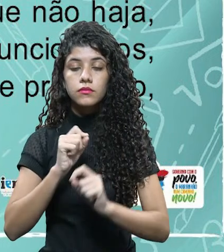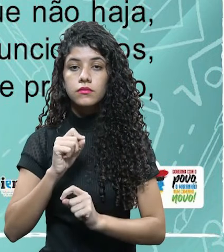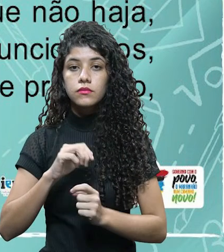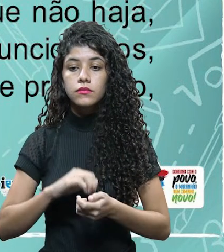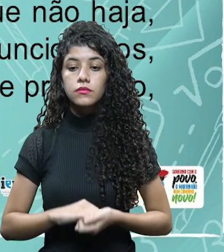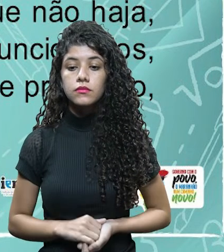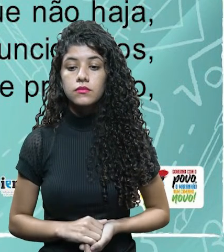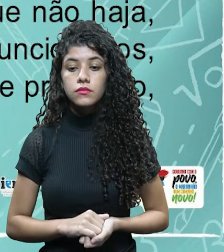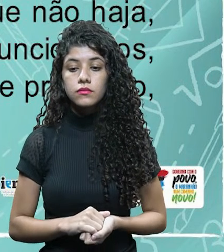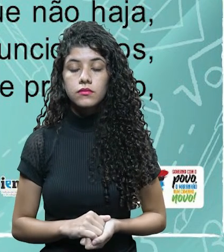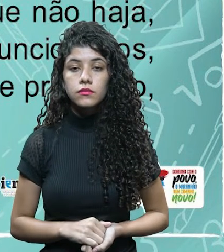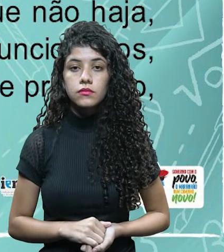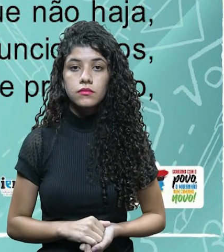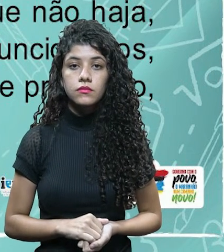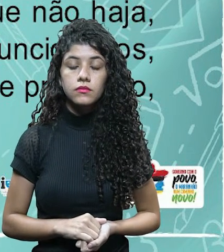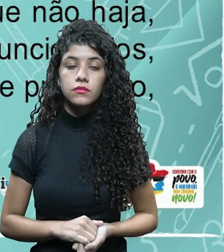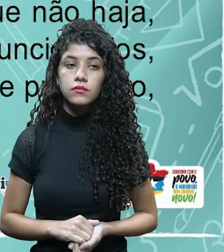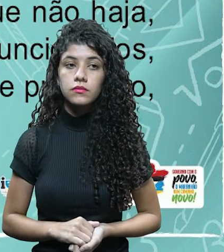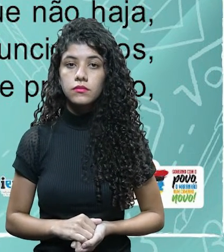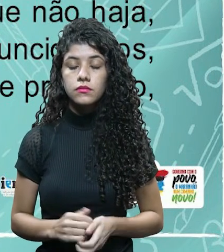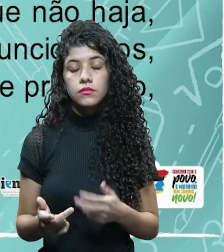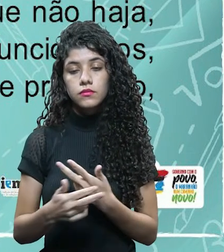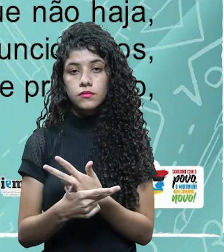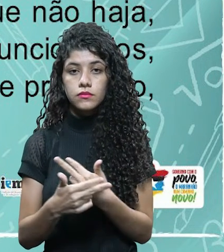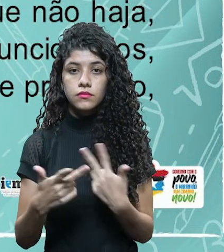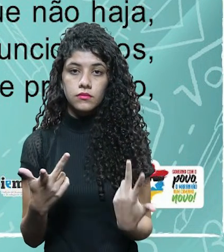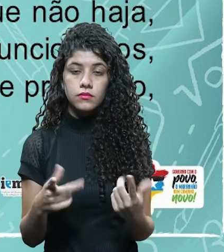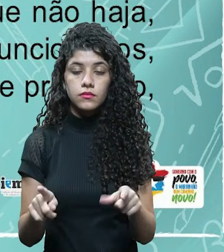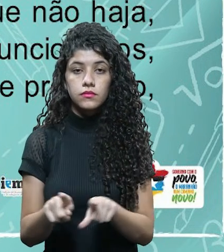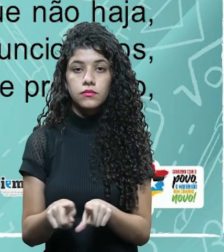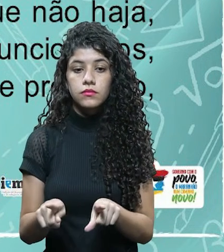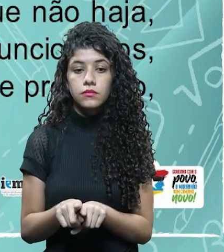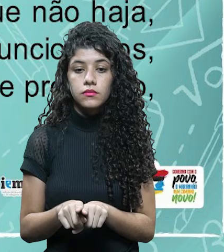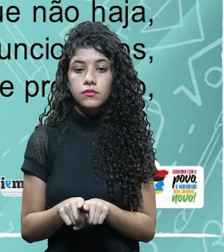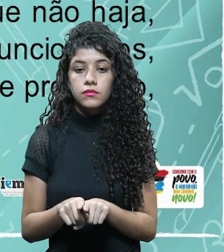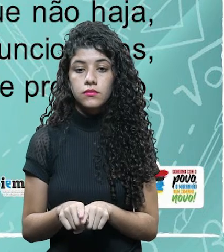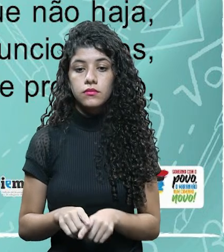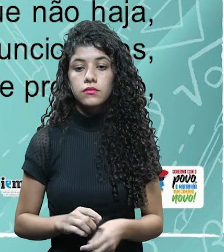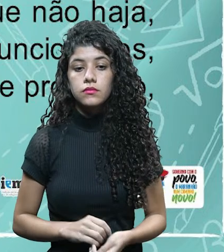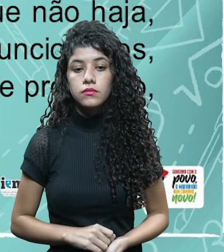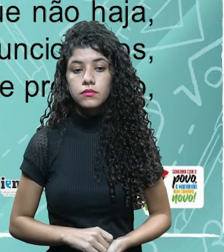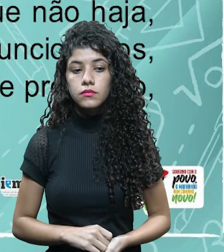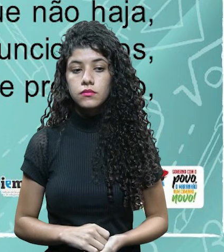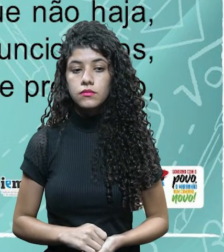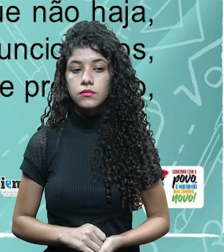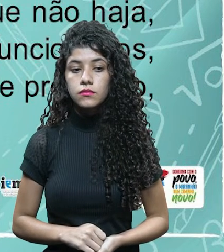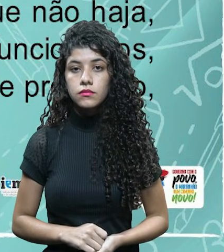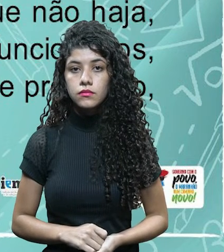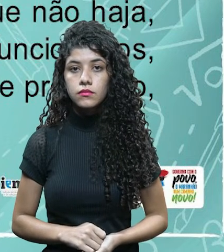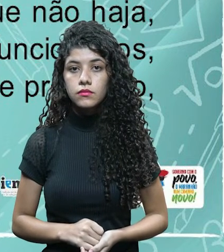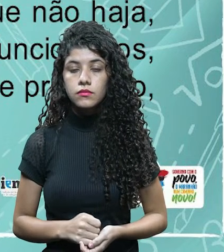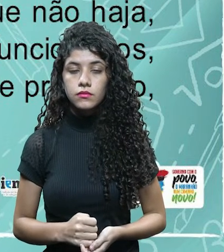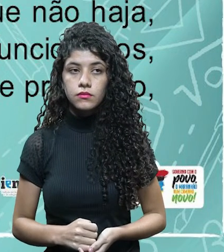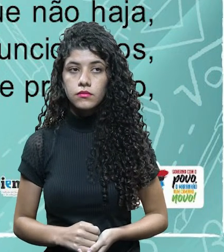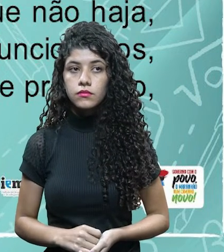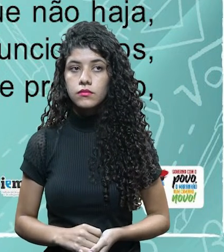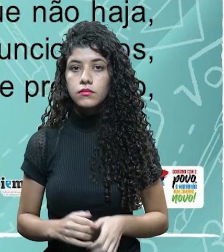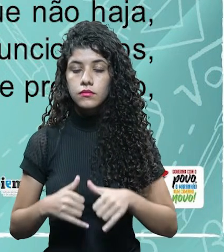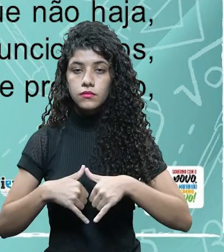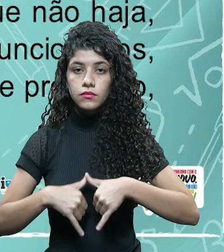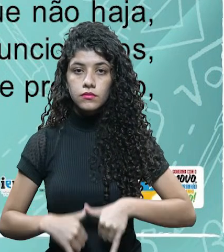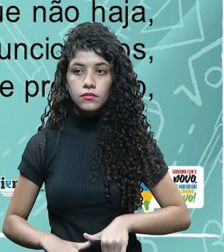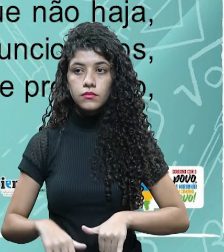metodologia considera o quê? Custos de fabricação, os custos variáveis, diretos e indiretos. Os